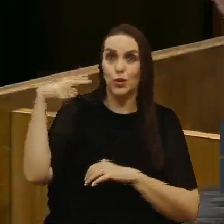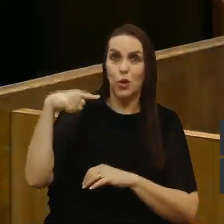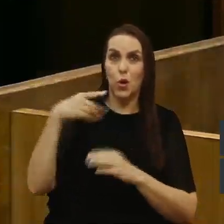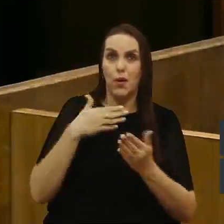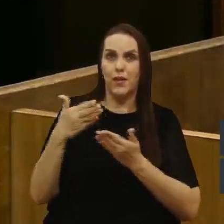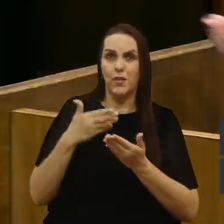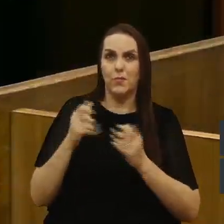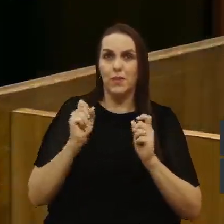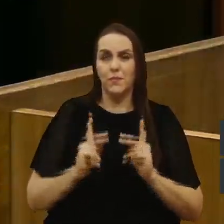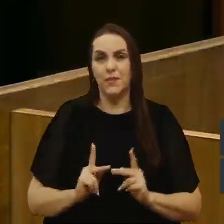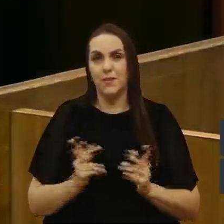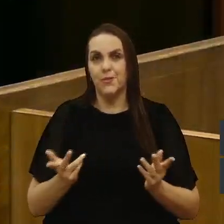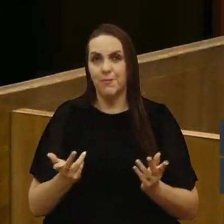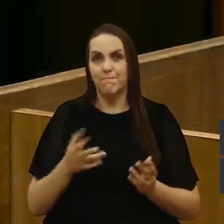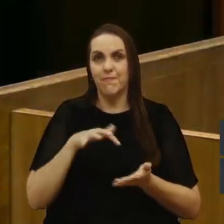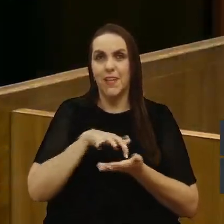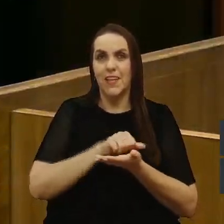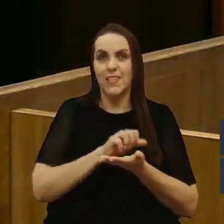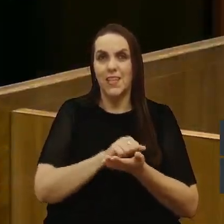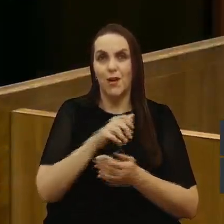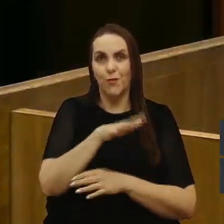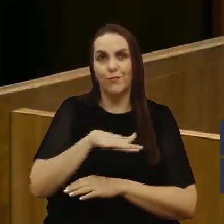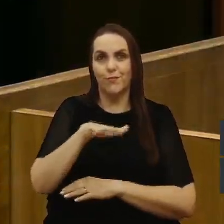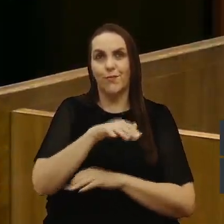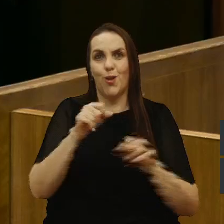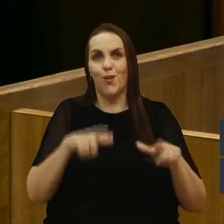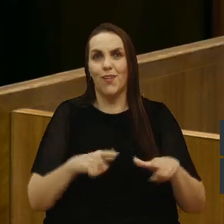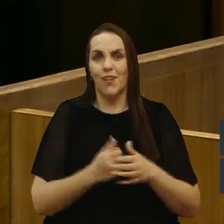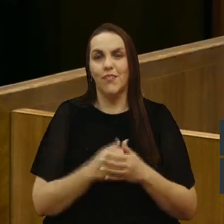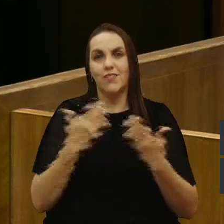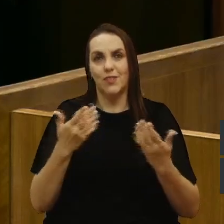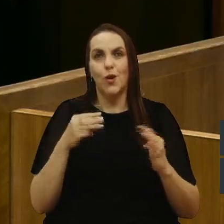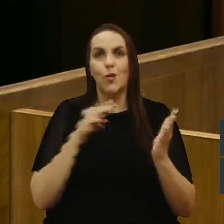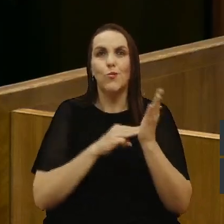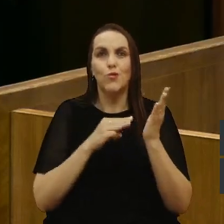atender as pessoas que lá reservam aquele ambiente. Então, é por este motivo